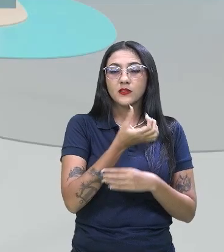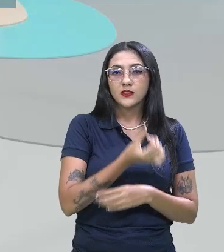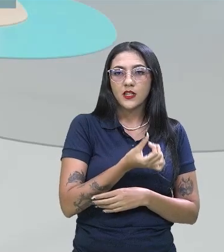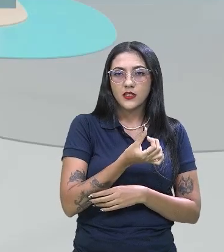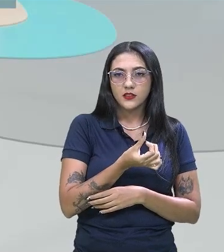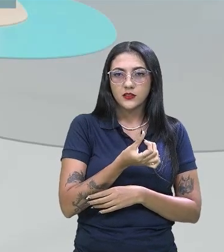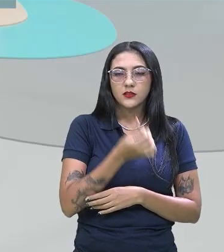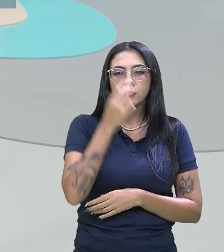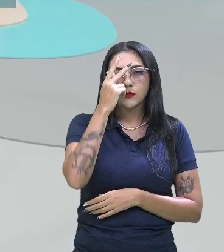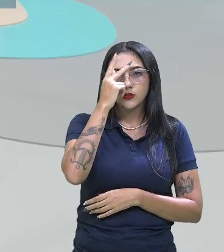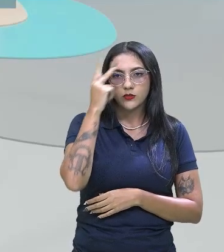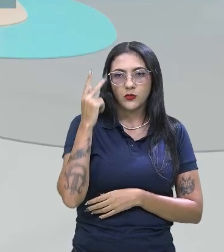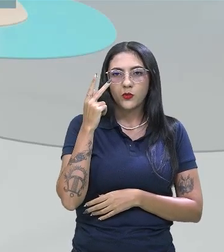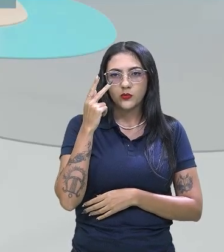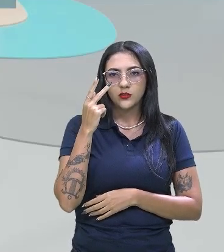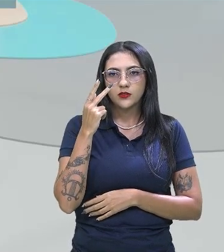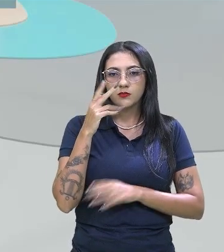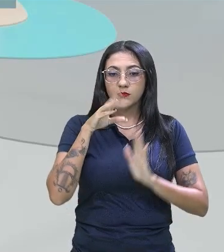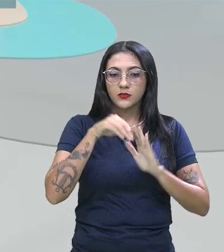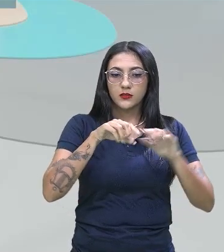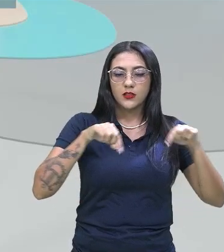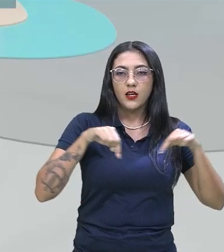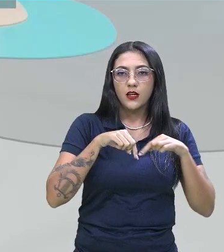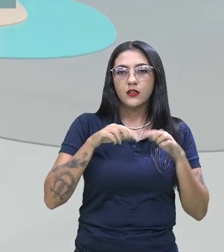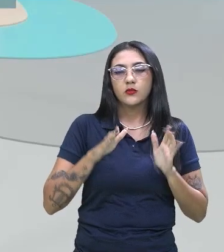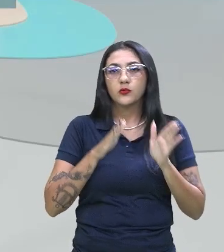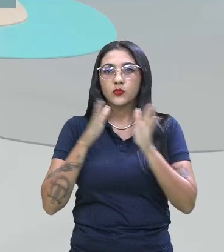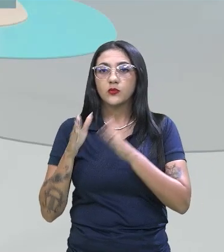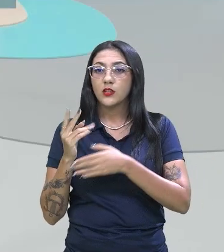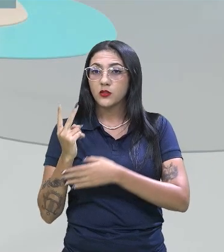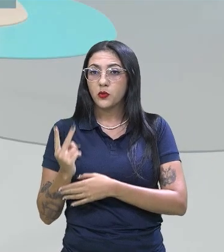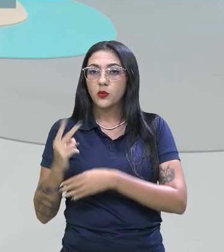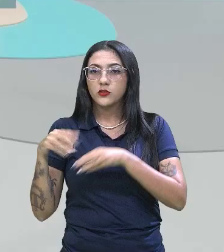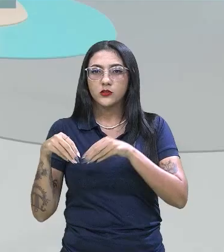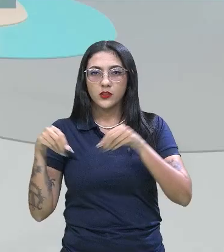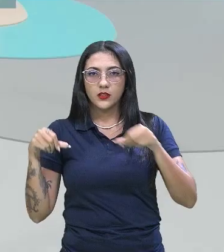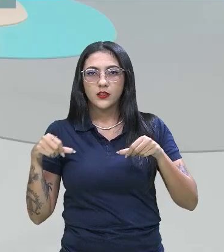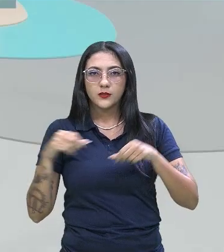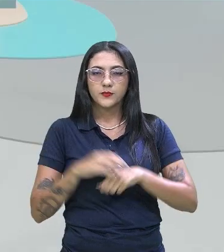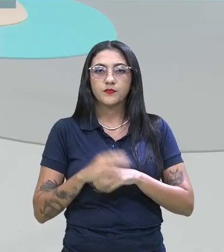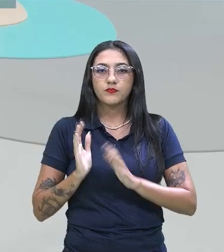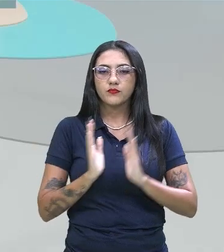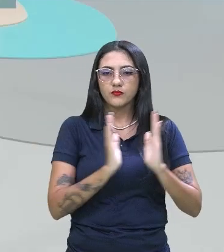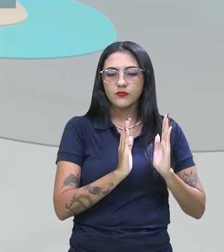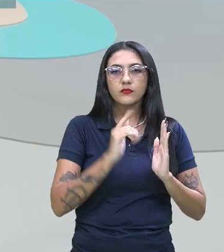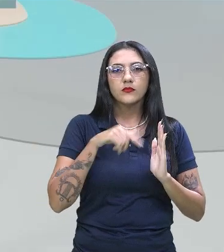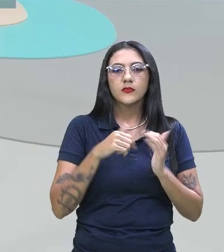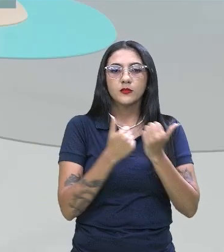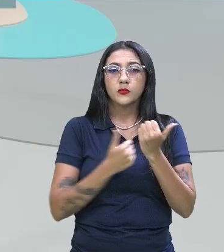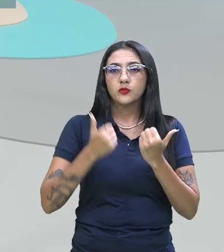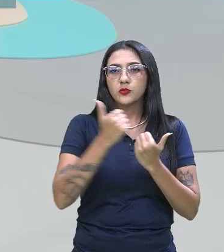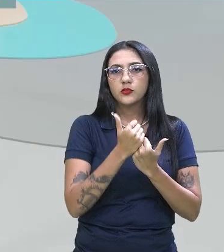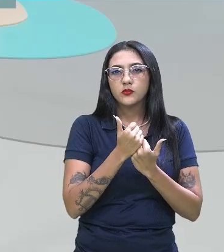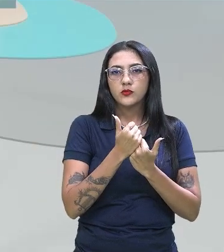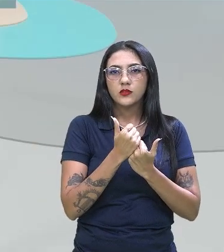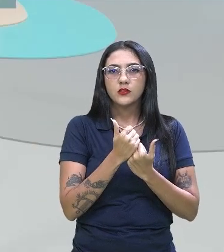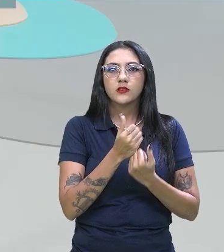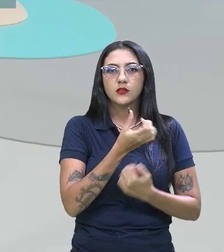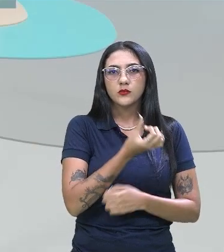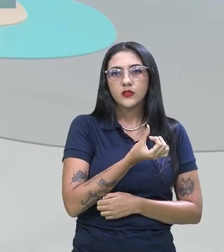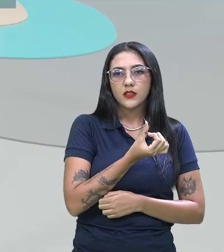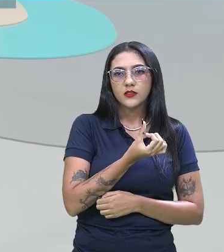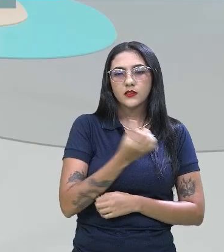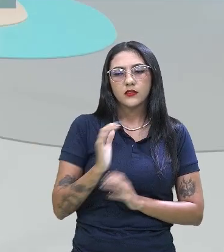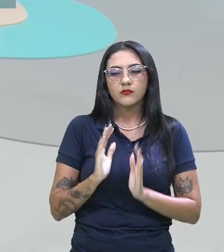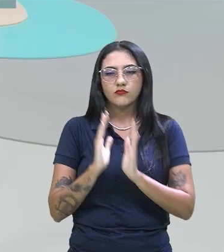cada lado, 2 de cada lado. Quanto aos reservas, nós vamos ter 6 reservas no voleibol para cada time e no vôlei de